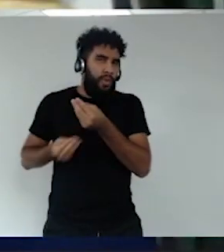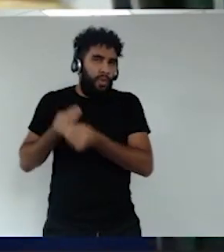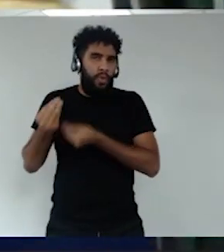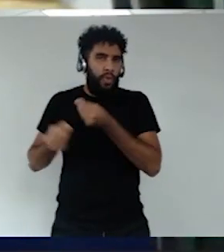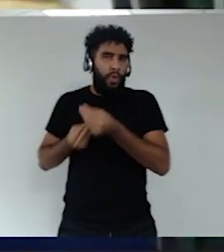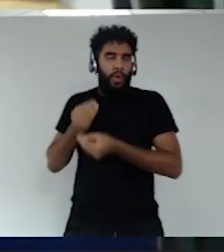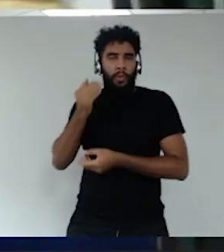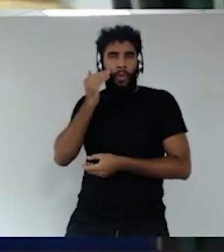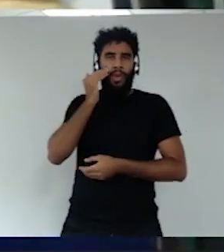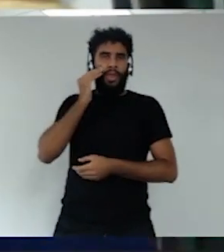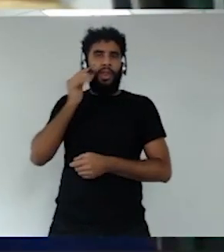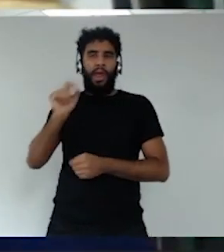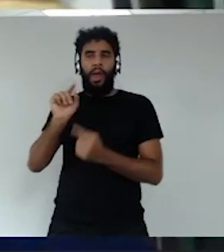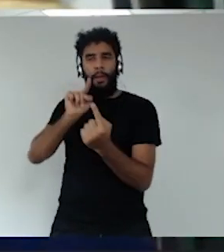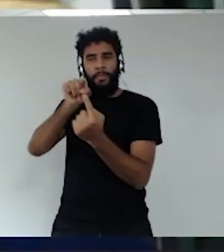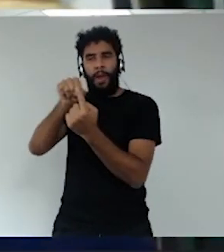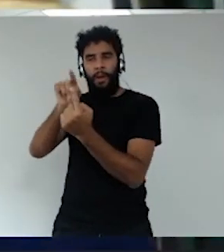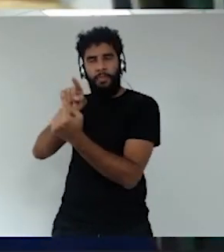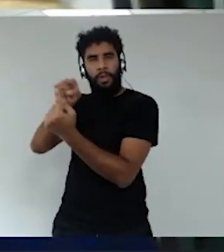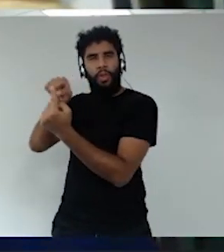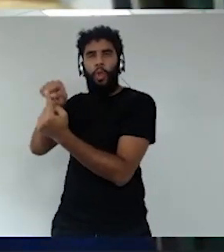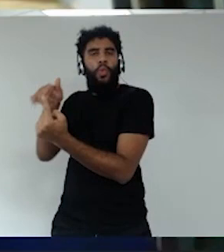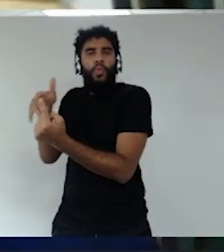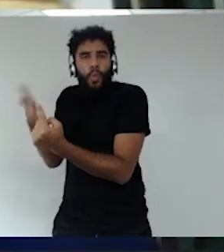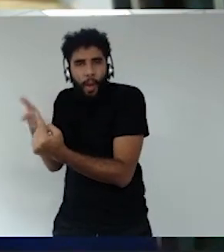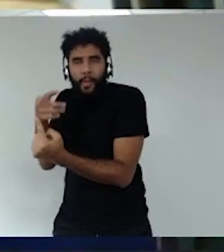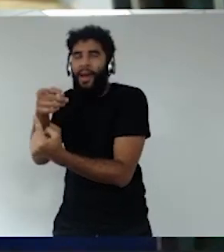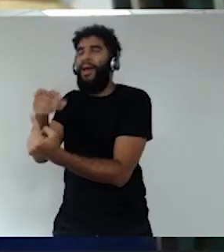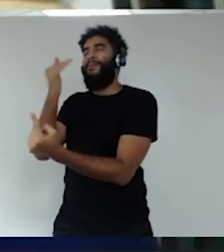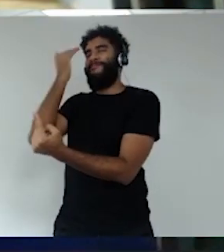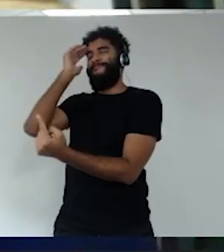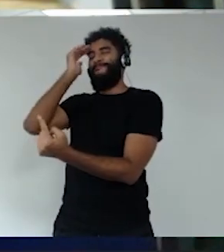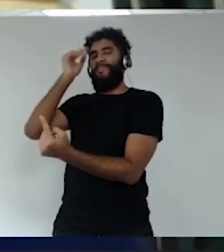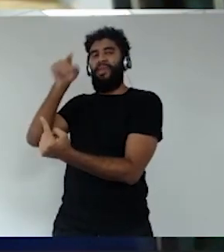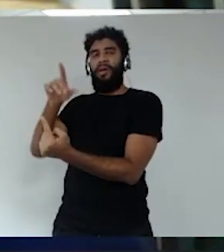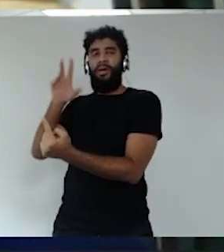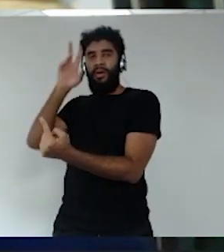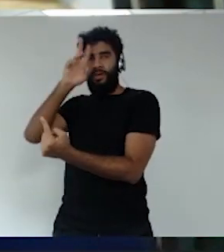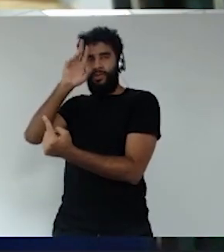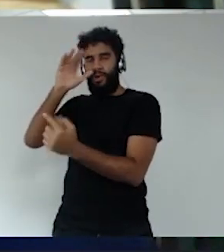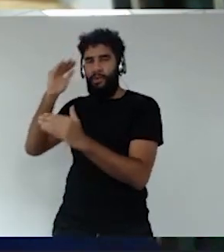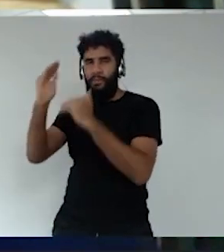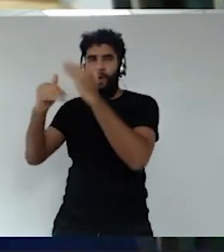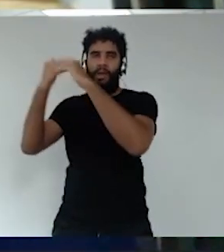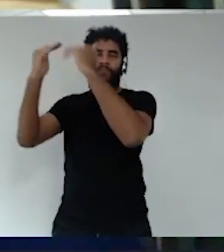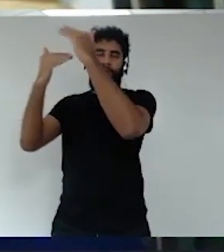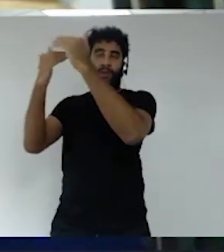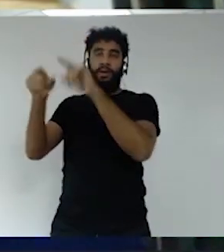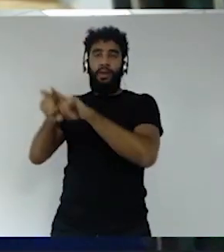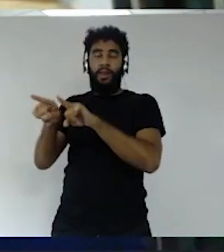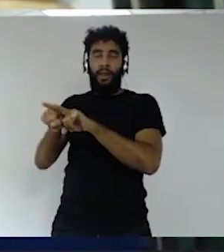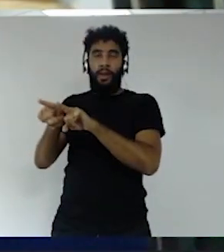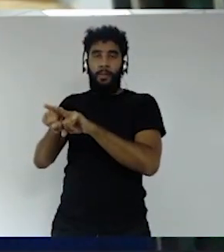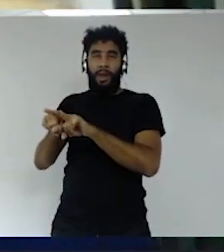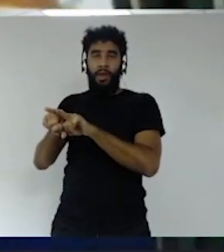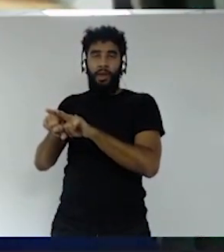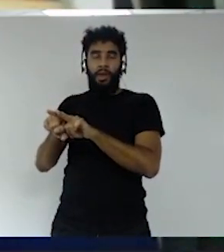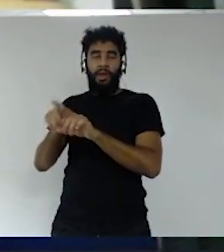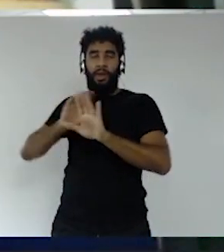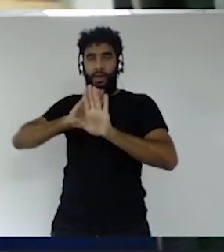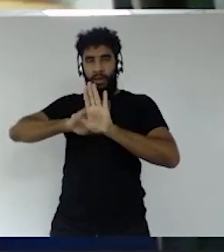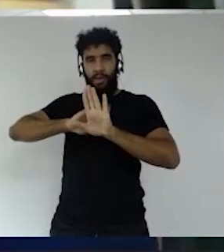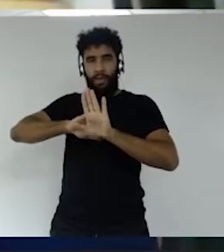concretos, objetivos daquela problemática, numa perspectiva histórico-evolutiva e teleológica, inclusive,